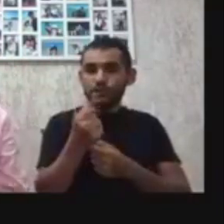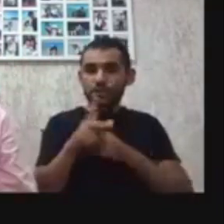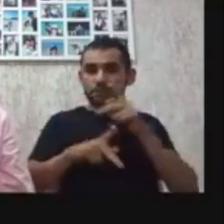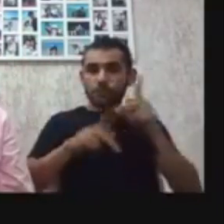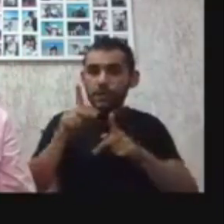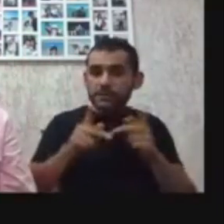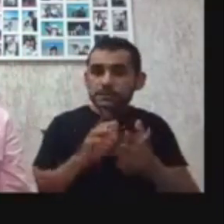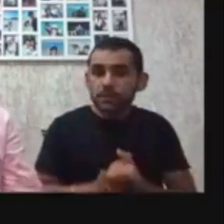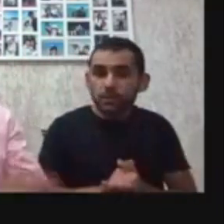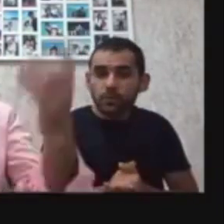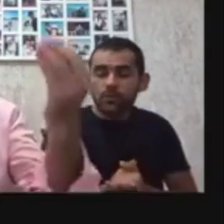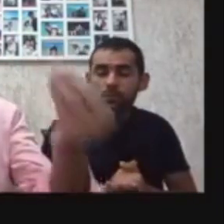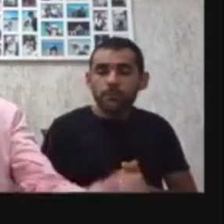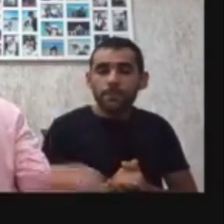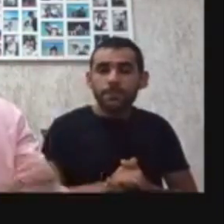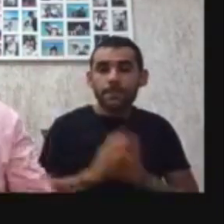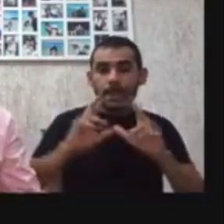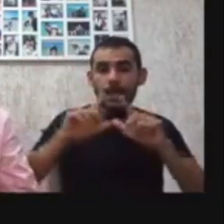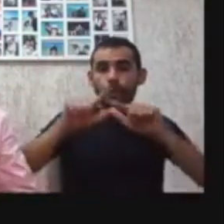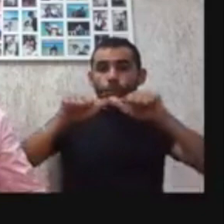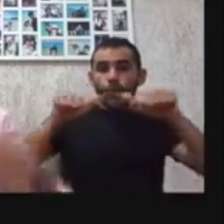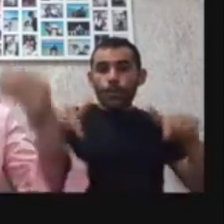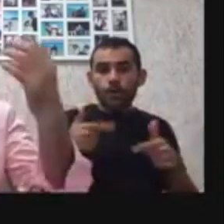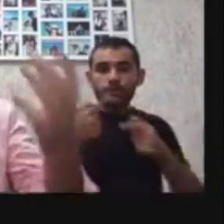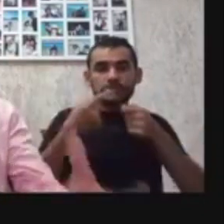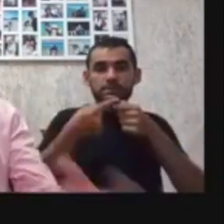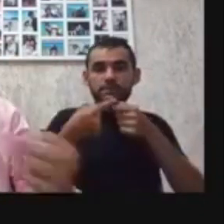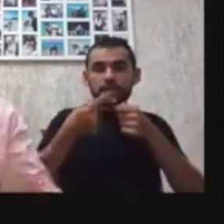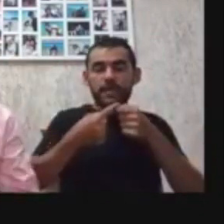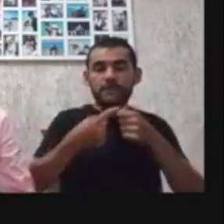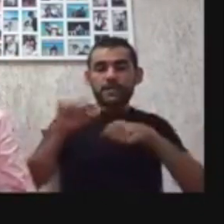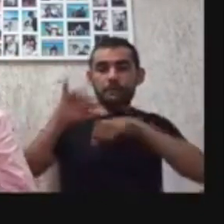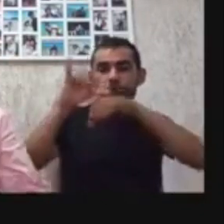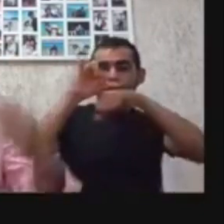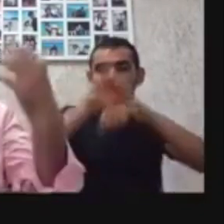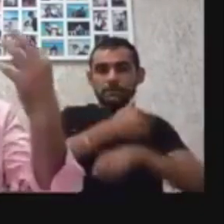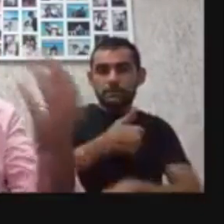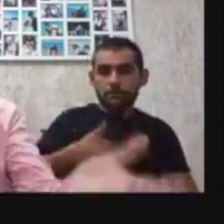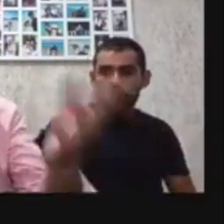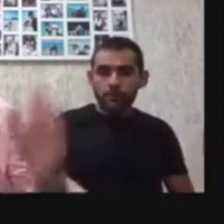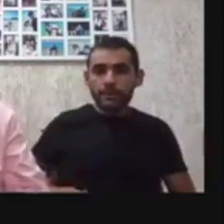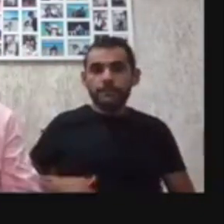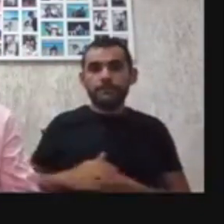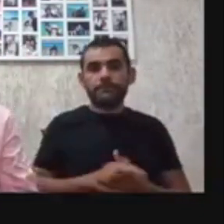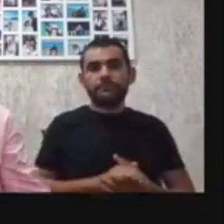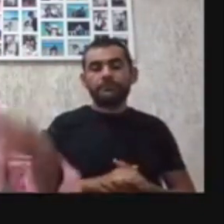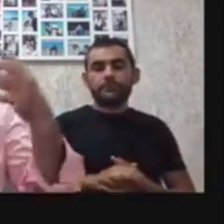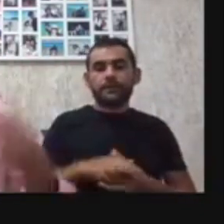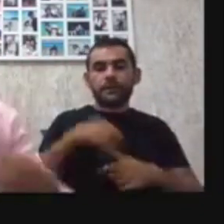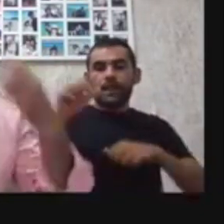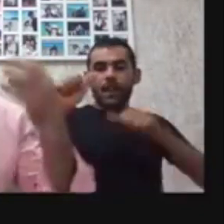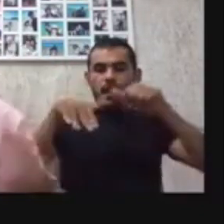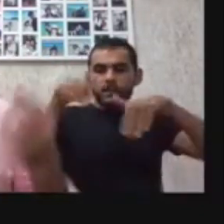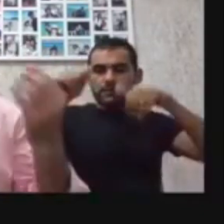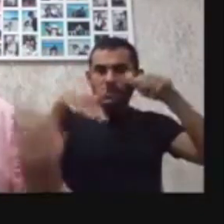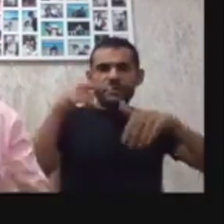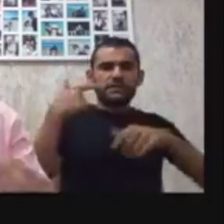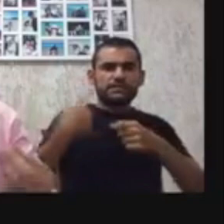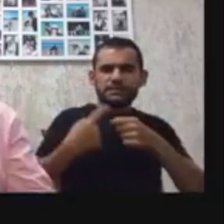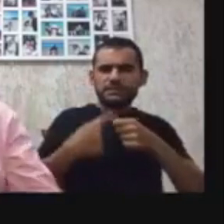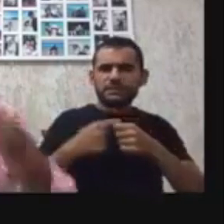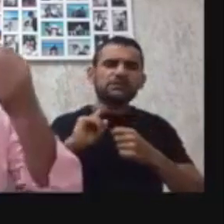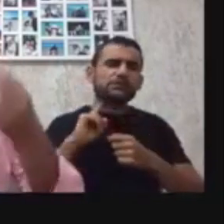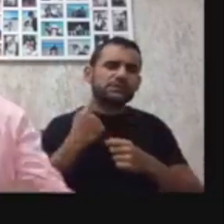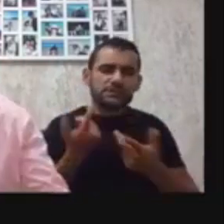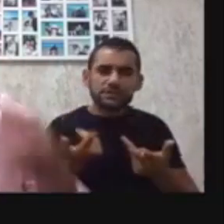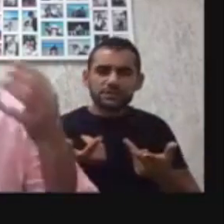nossa população. A limpeza urbana, as praças públicas, as lixeiras da nossa cidade. Quantas parcerias